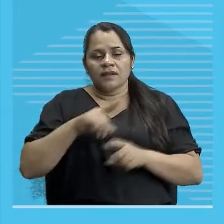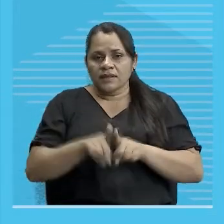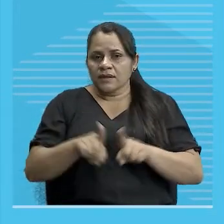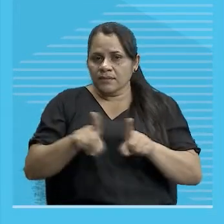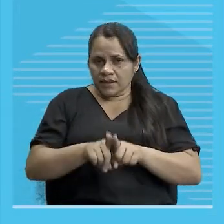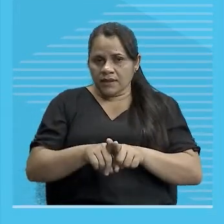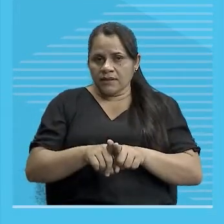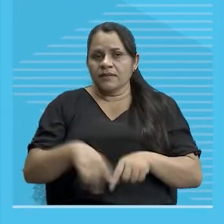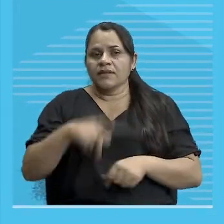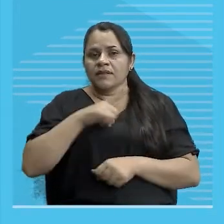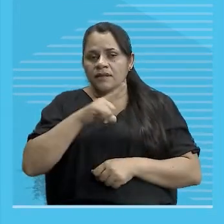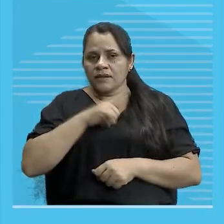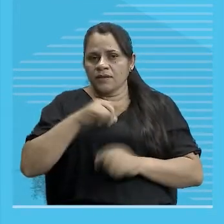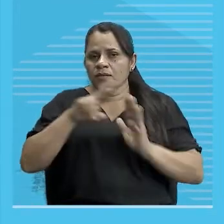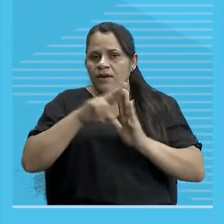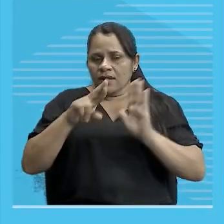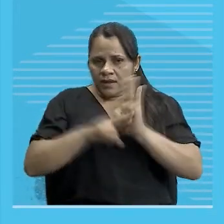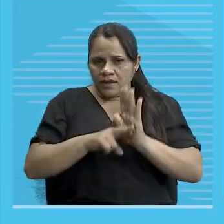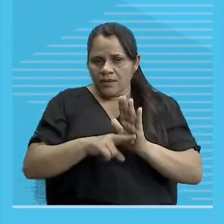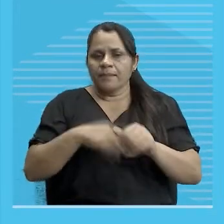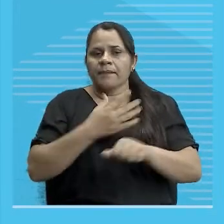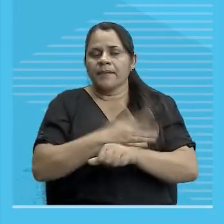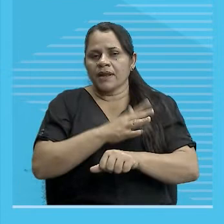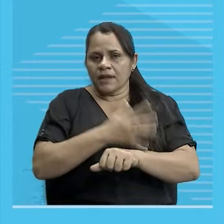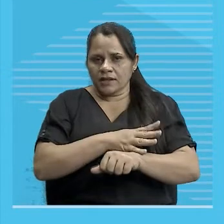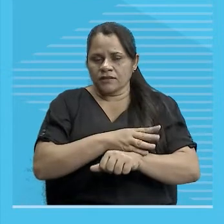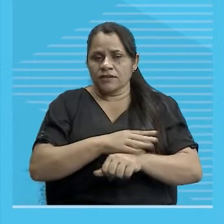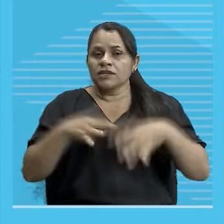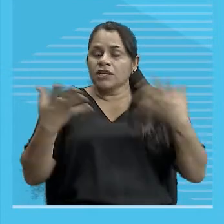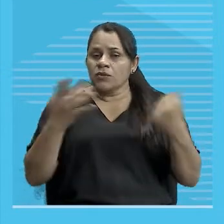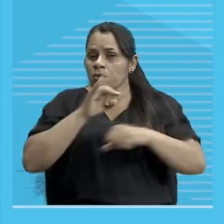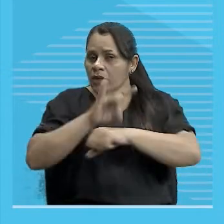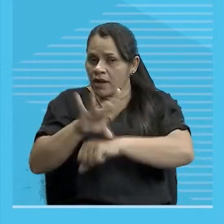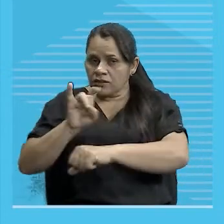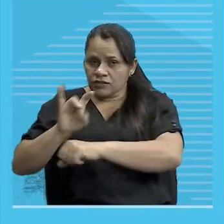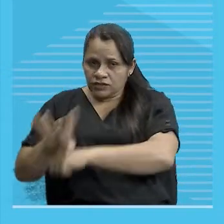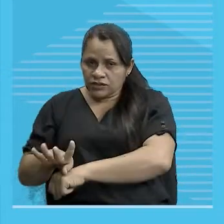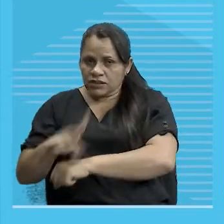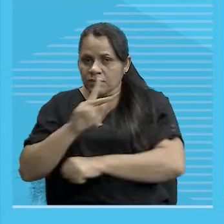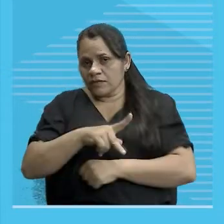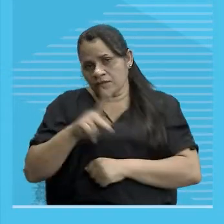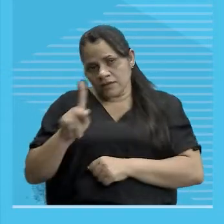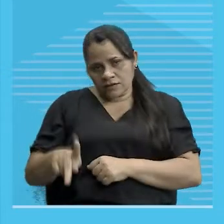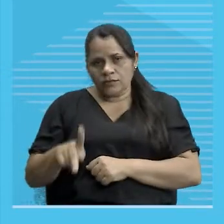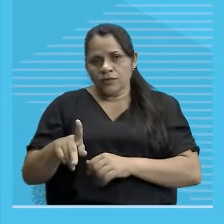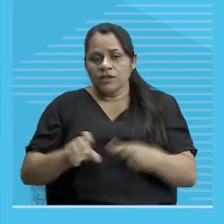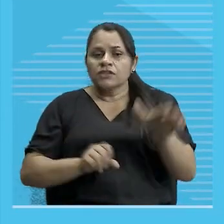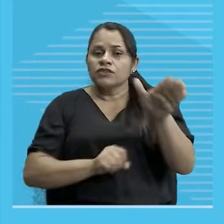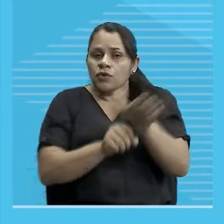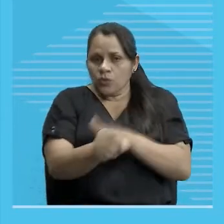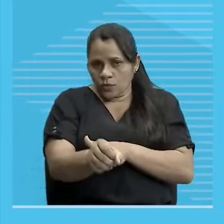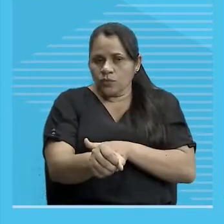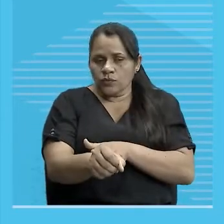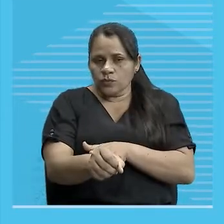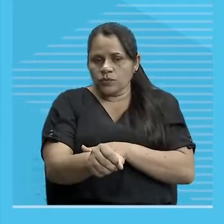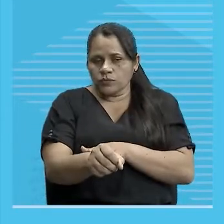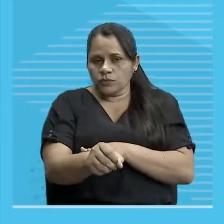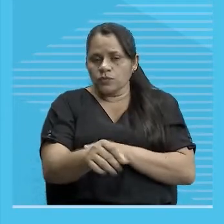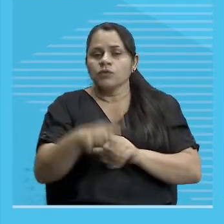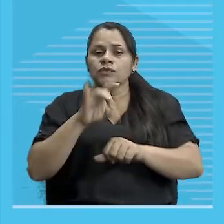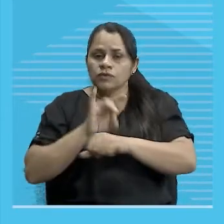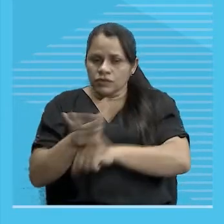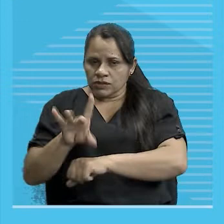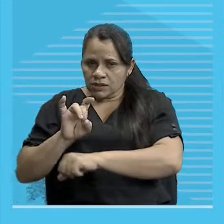regra prática. Costuma ser um bizu. Muitos professores de concurso, principalmente, dão